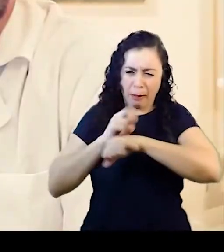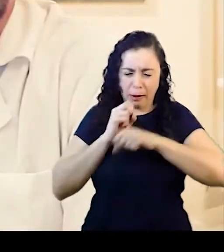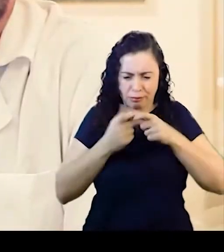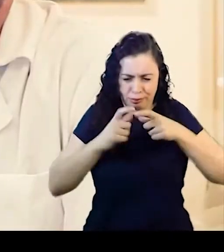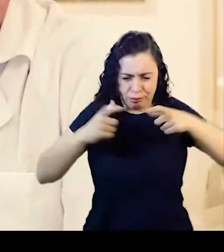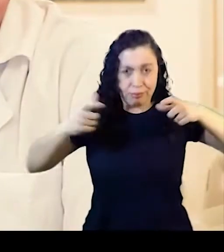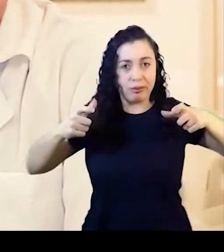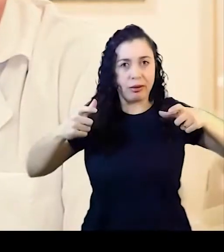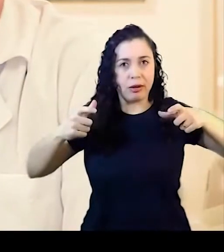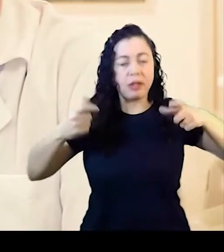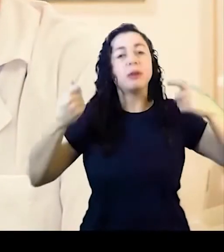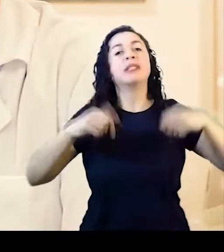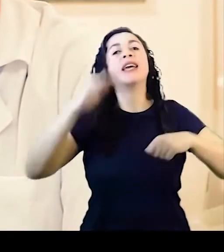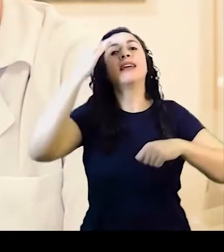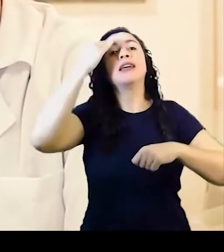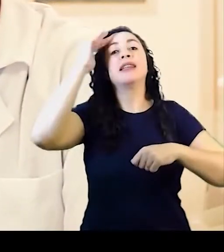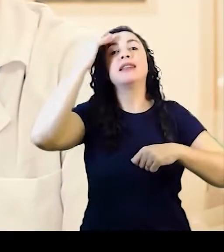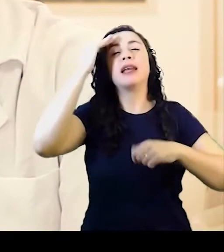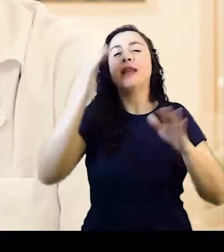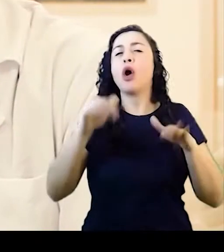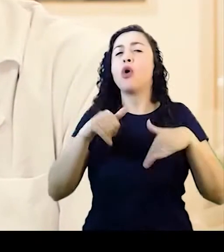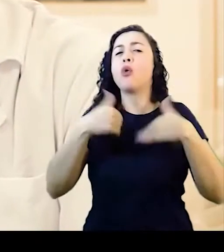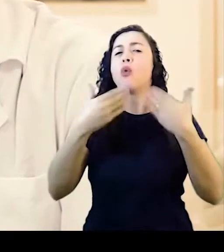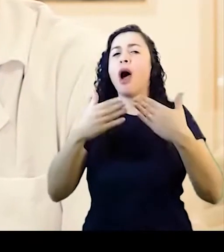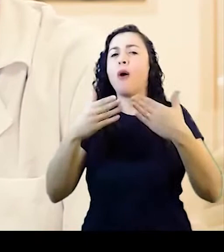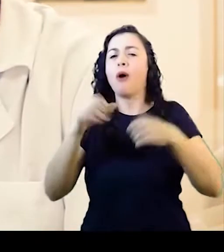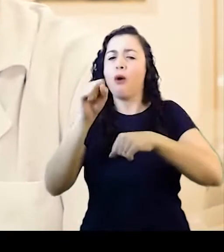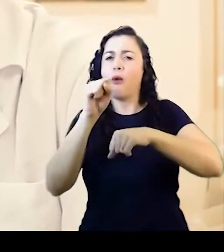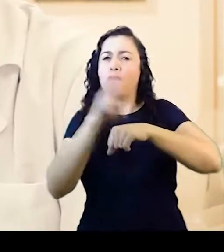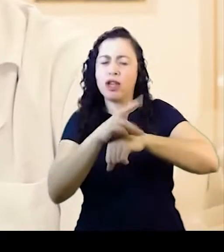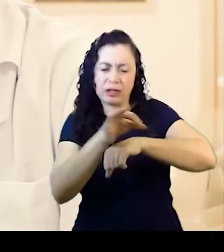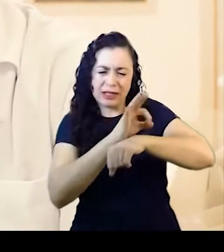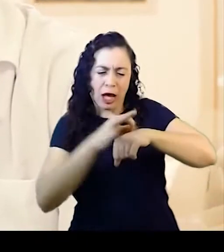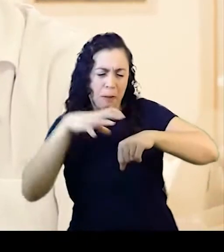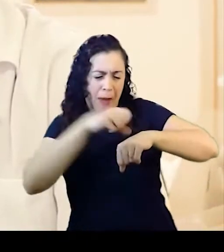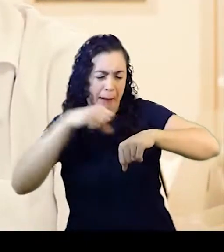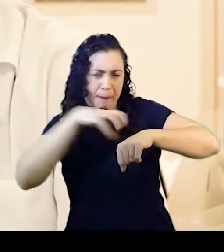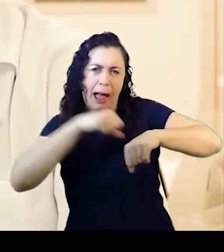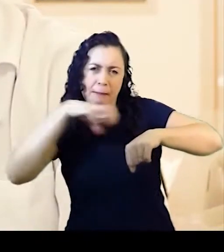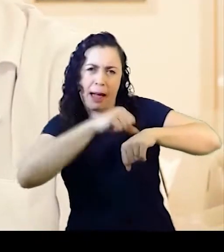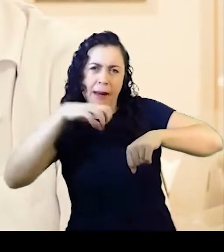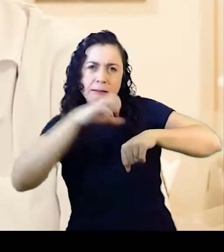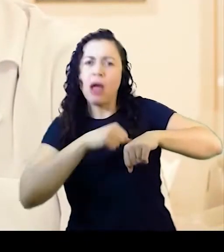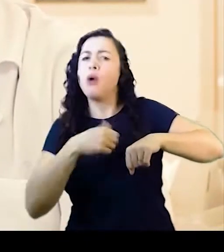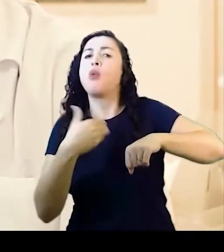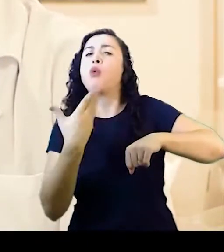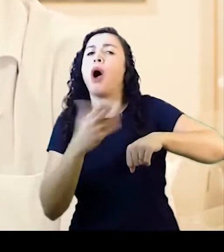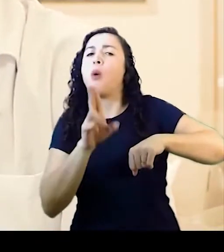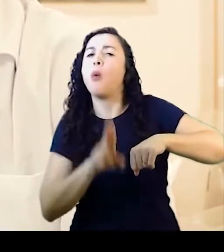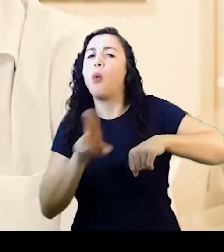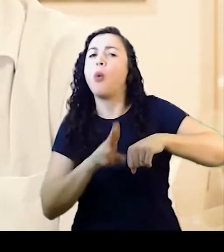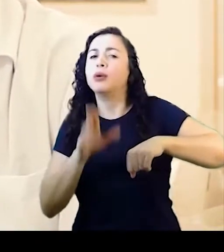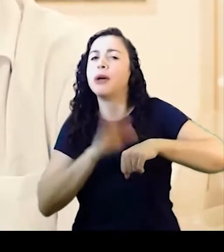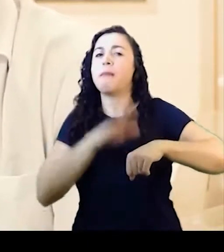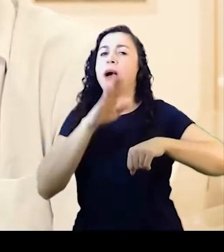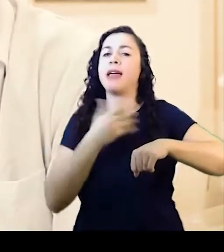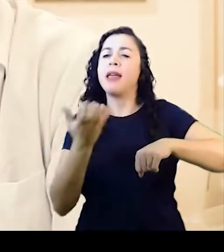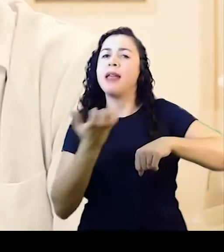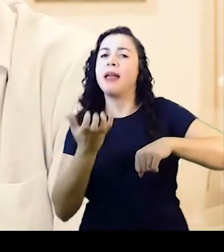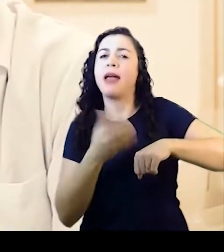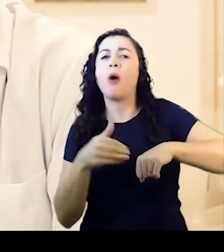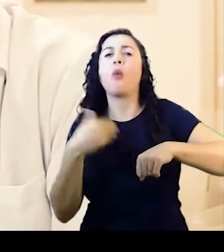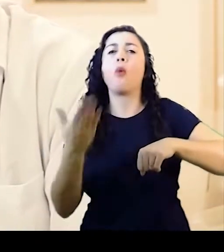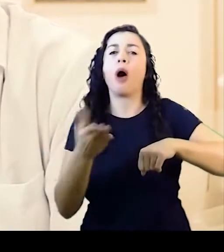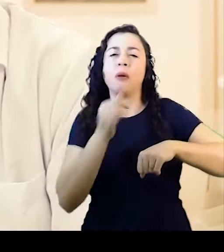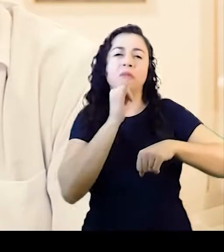entender quais dessas fontes de carbono, no caso, dessas fontes de energia, como carboidratos, que